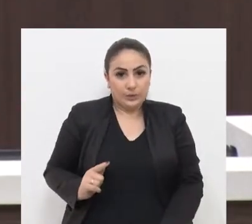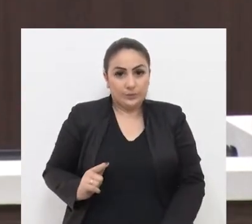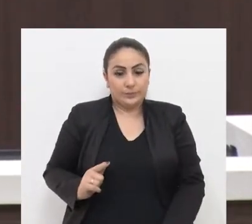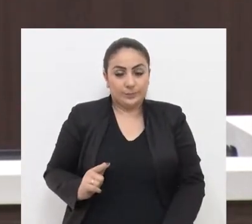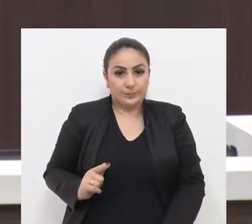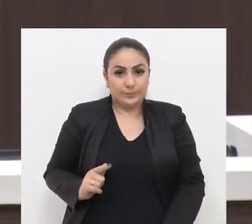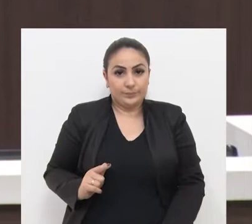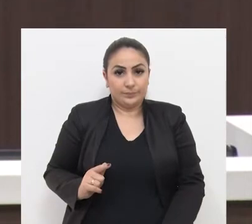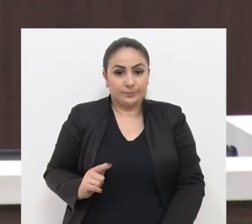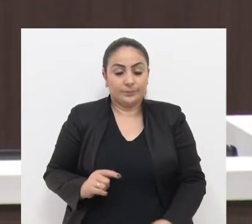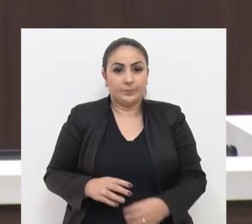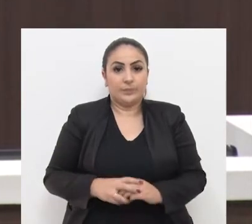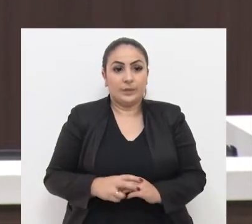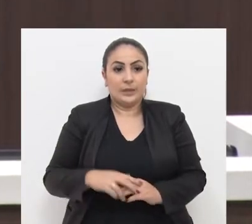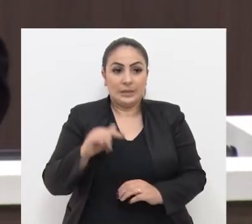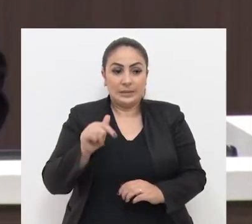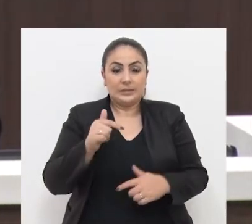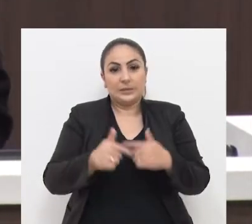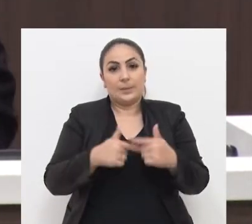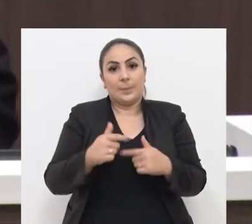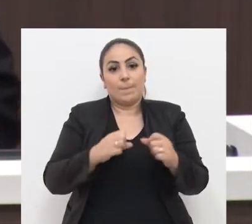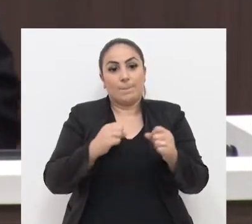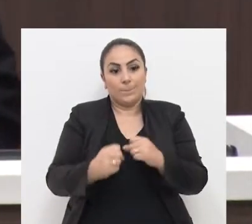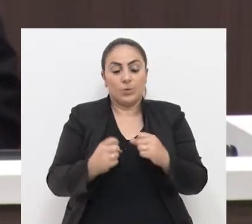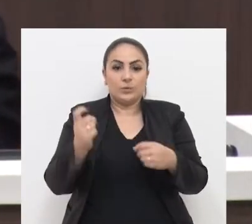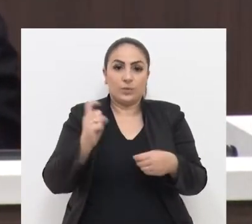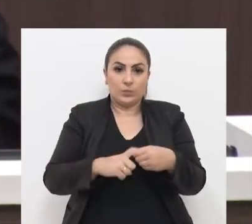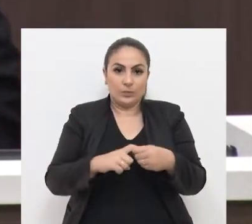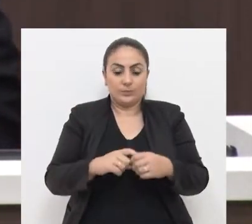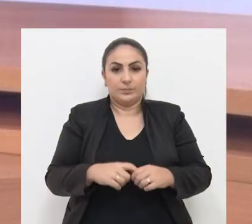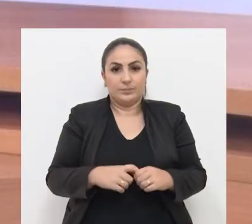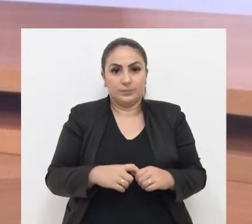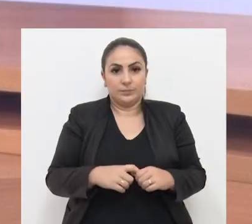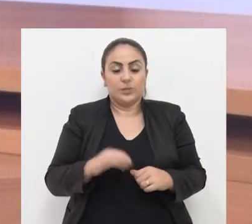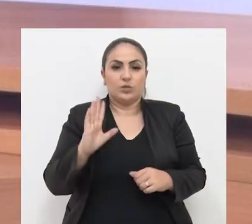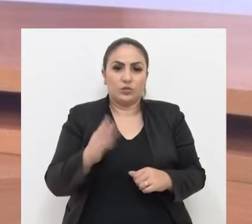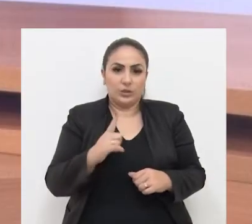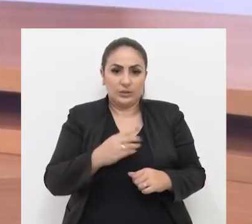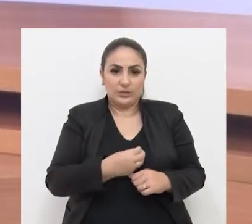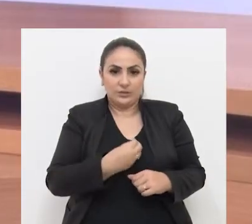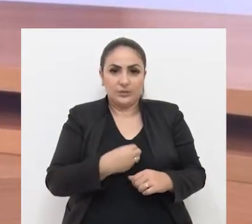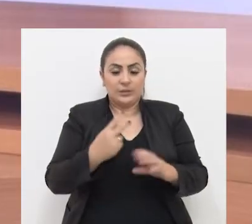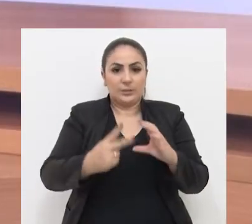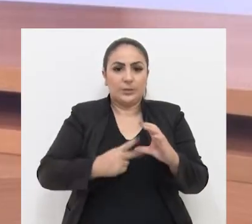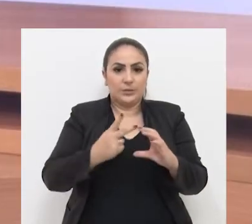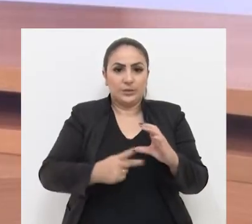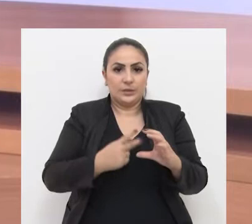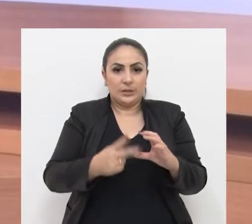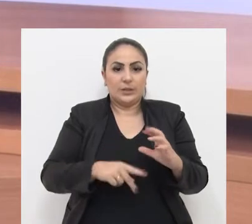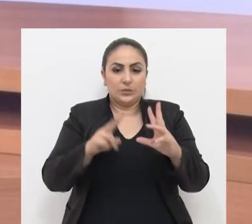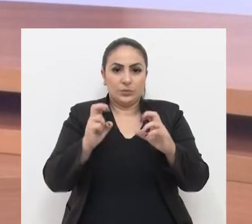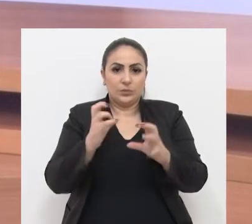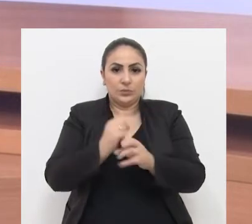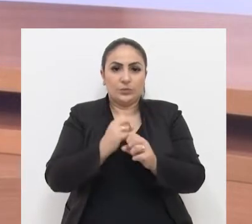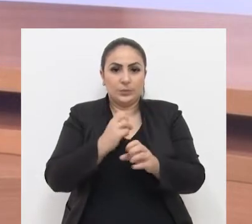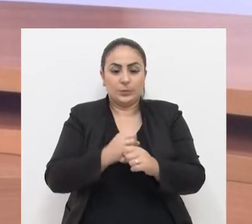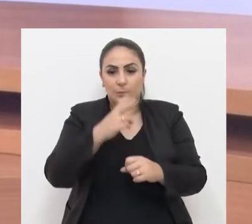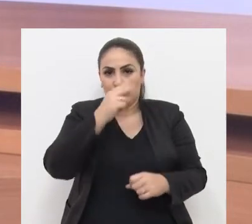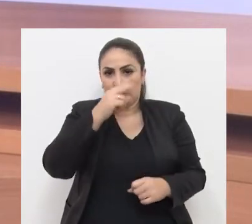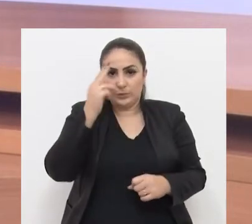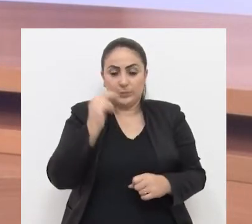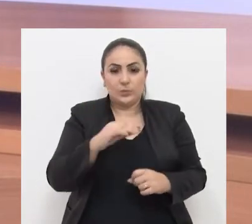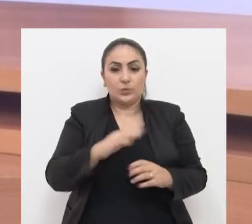governo, esse trabalho possa ser retomado. Já está na Câmara de Vereadores a peça